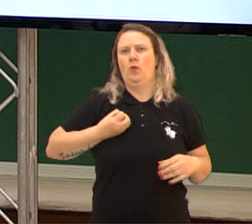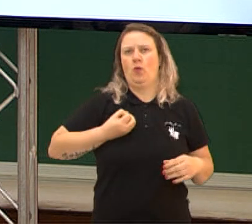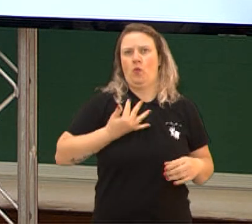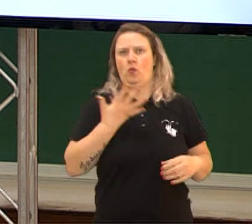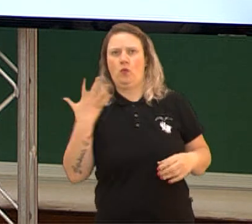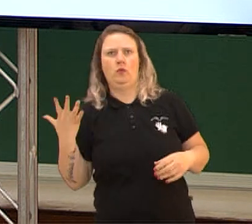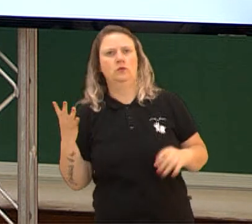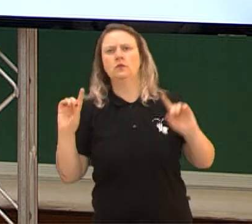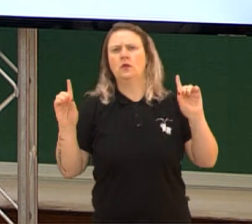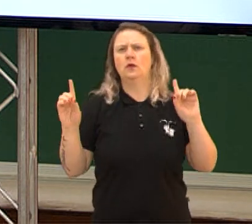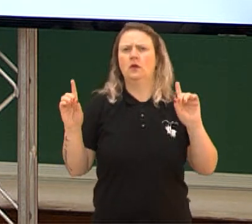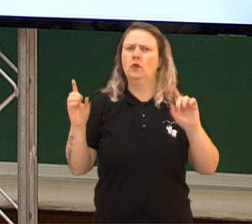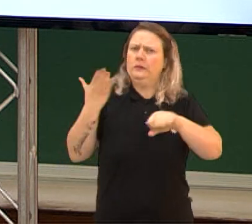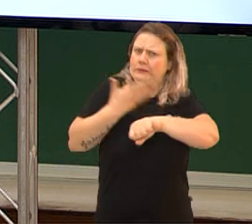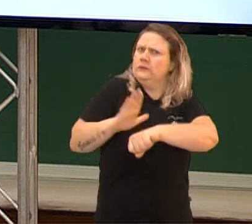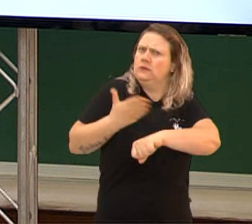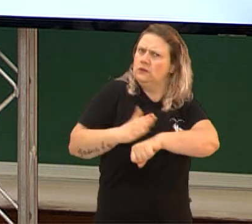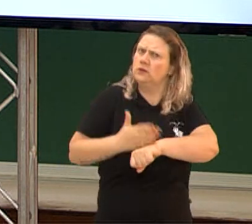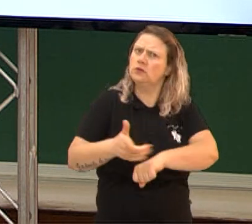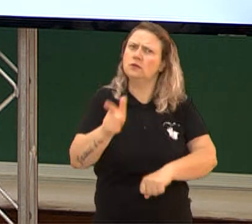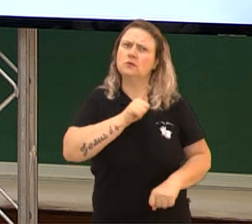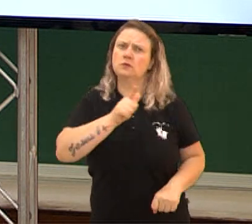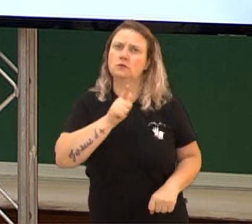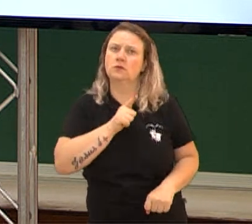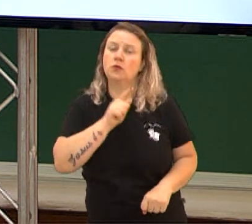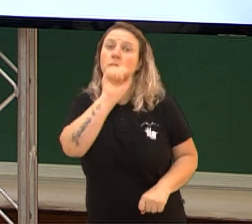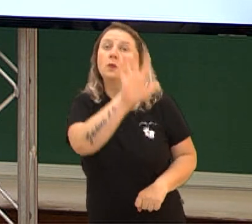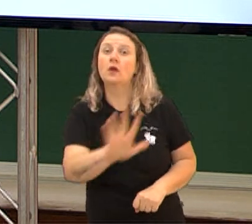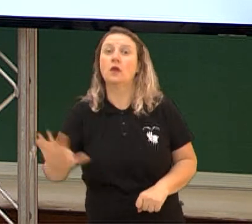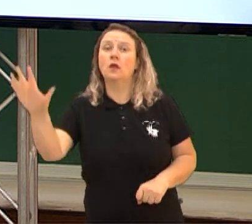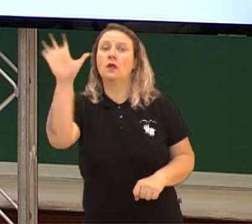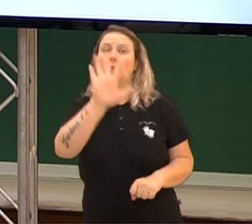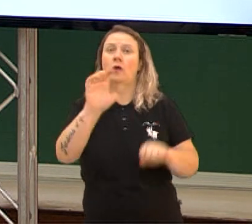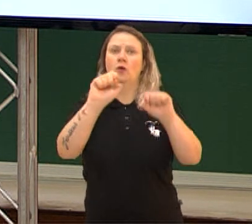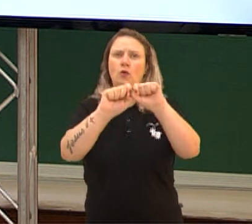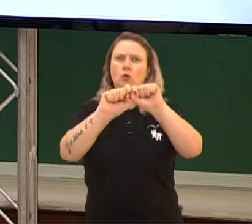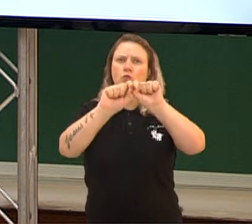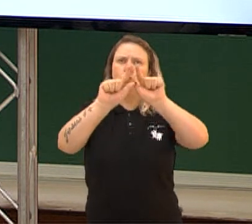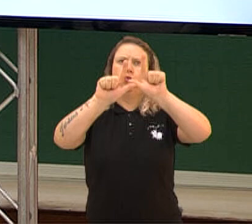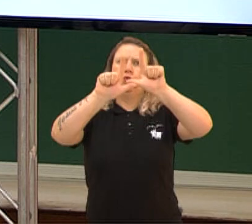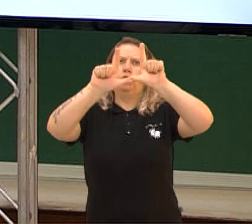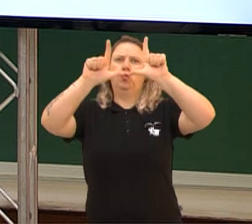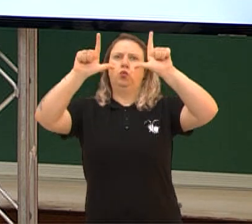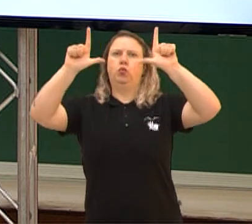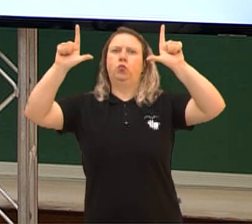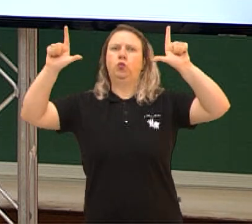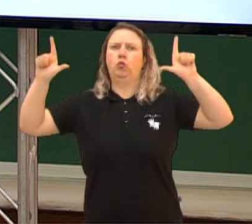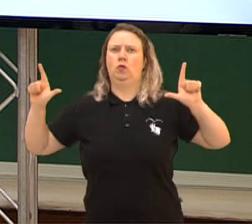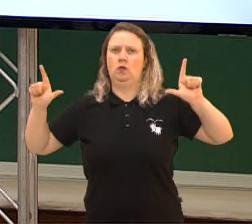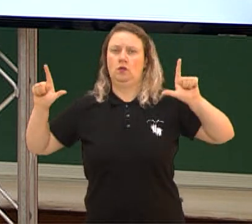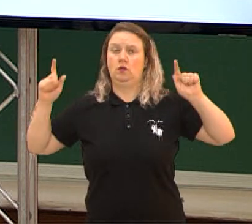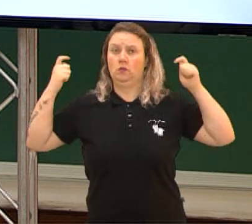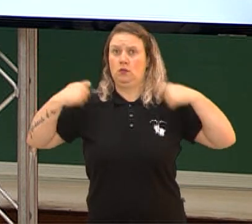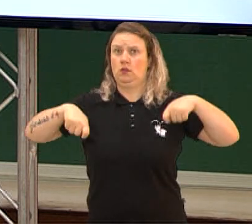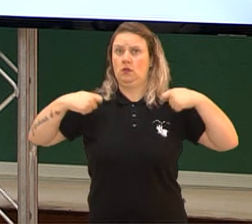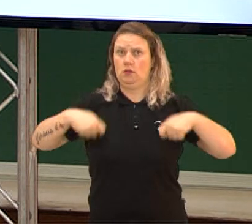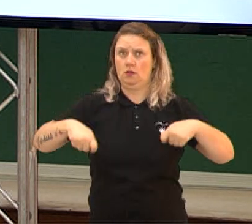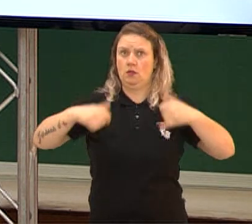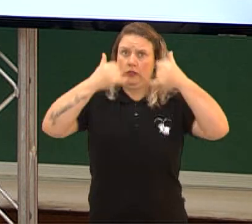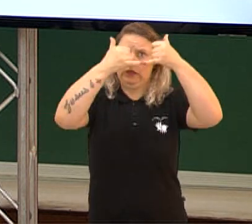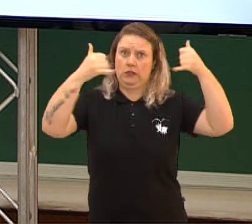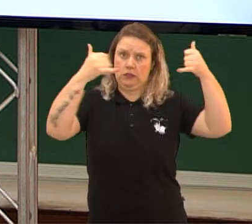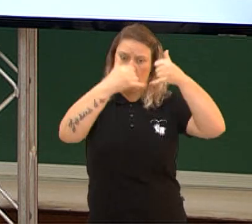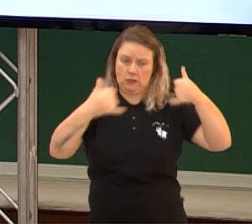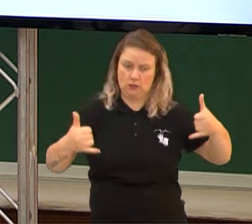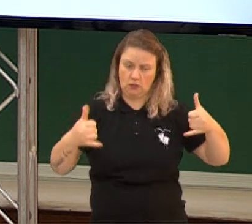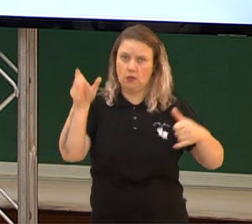prática. Certo? Que forma a imagem que será ampliada. Então, para ampliar uma imagem, ele está fazendo um produto de linhas por